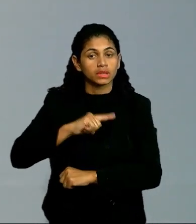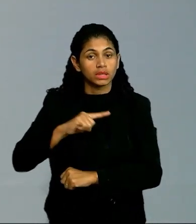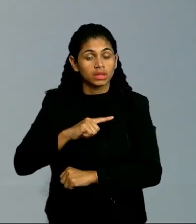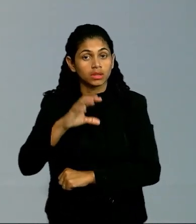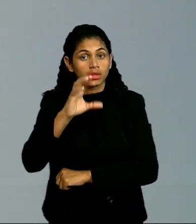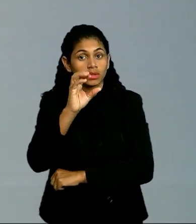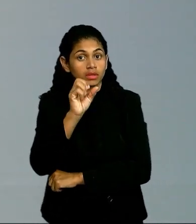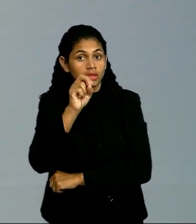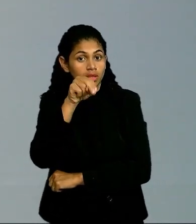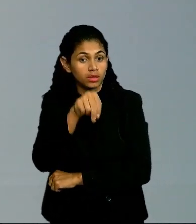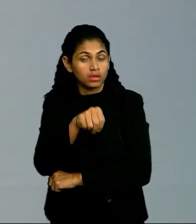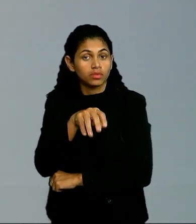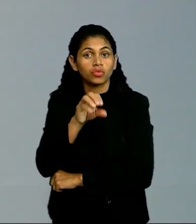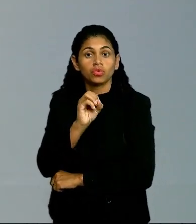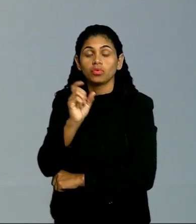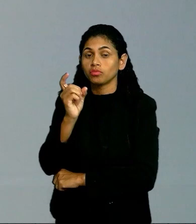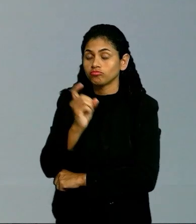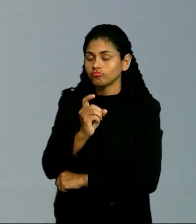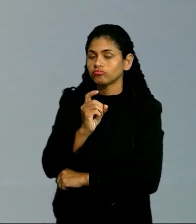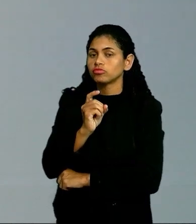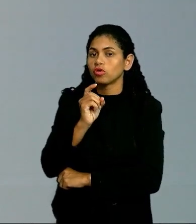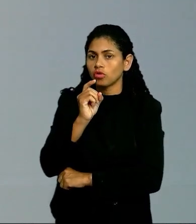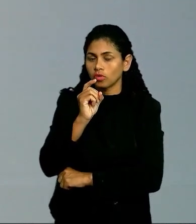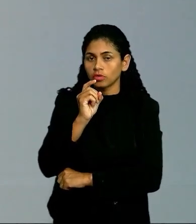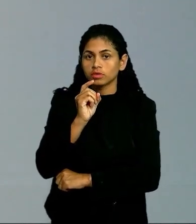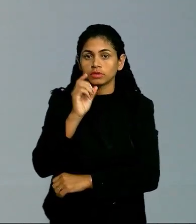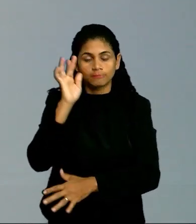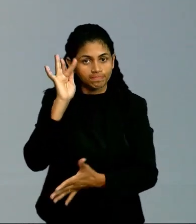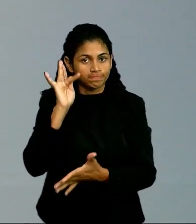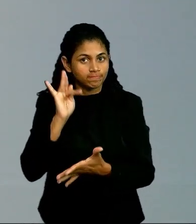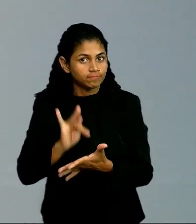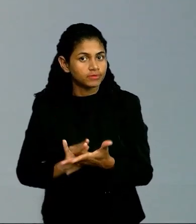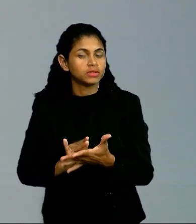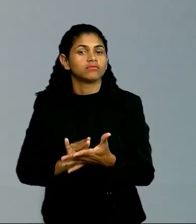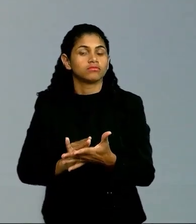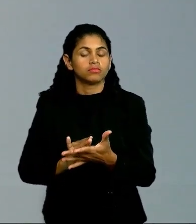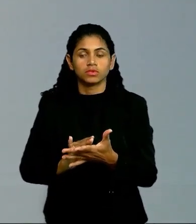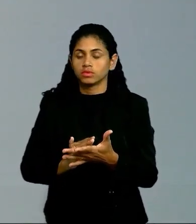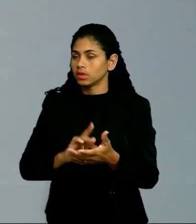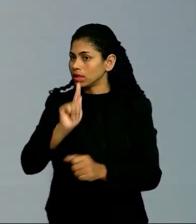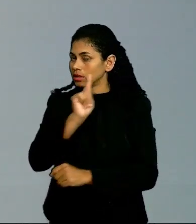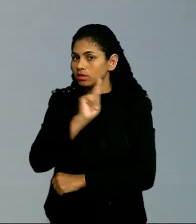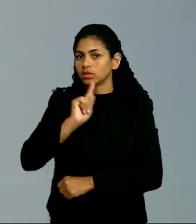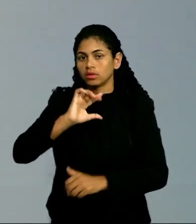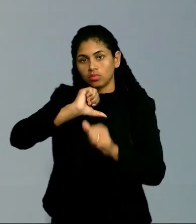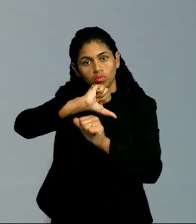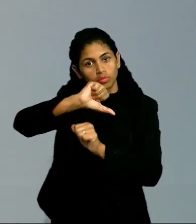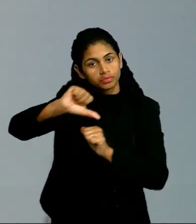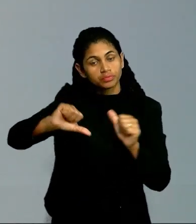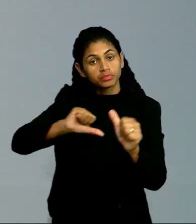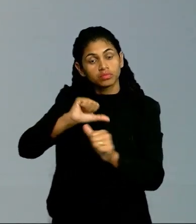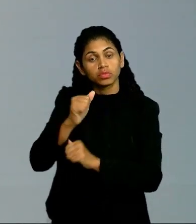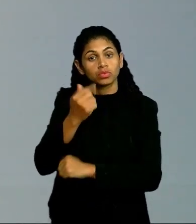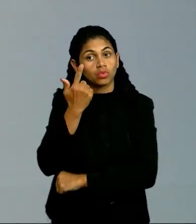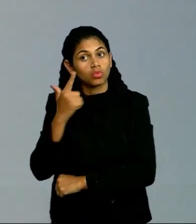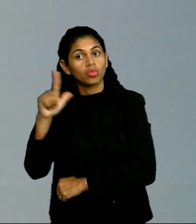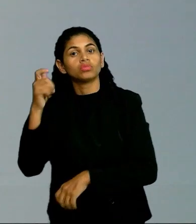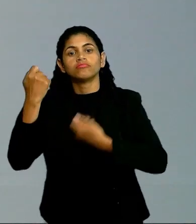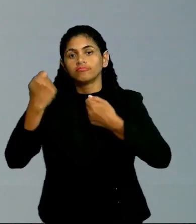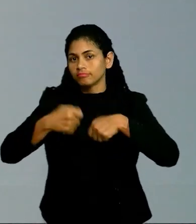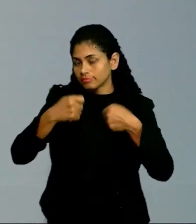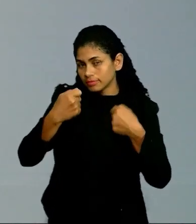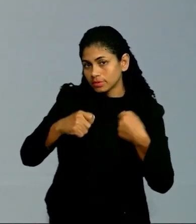alguns pontos. Metais apresentam um número de oxidação que não mudam, e há metais a gente precisa calcular alguns